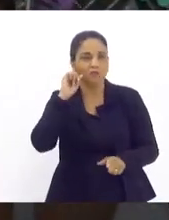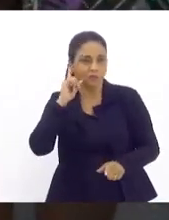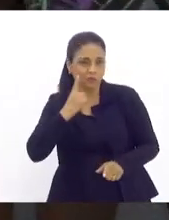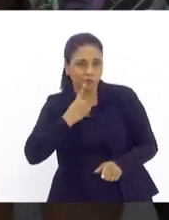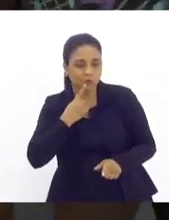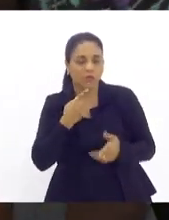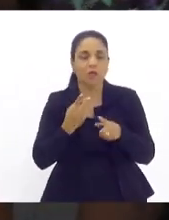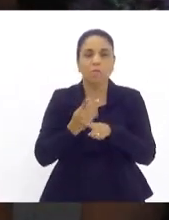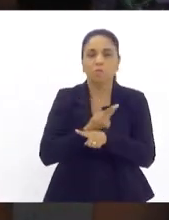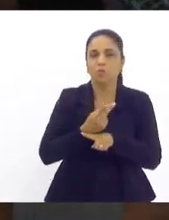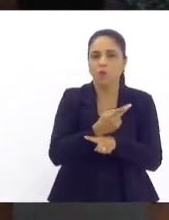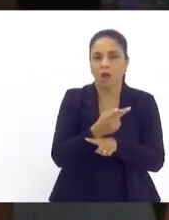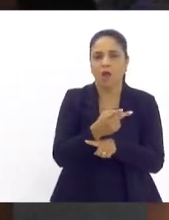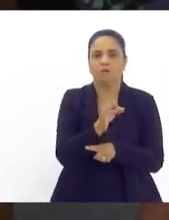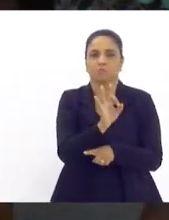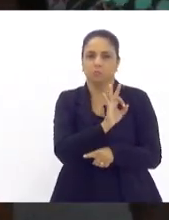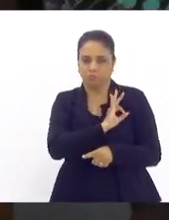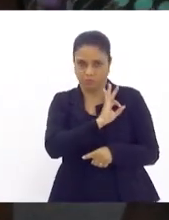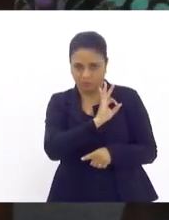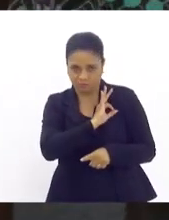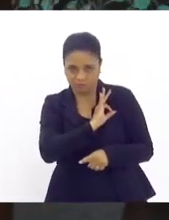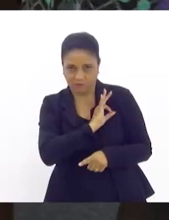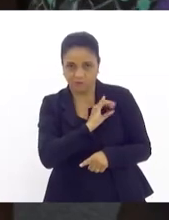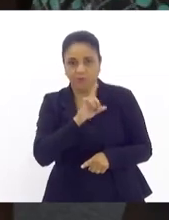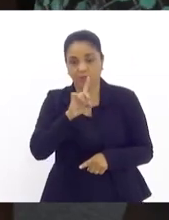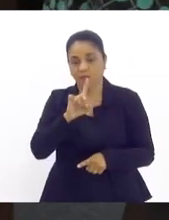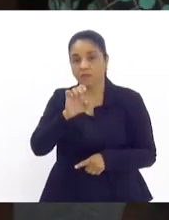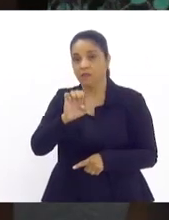delegacias. E queria também aproveitar, porque já se